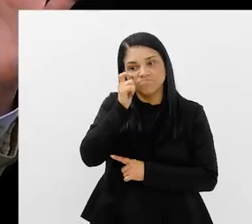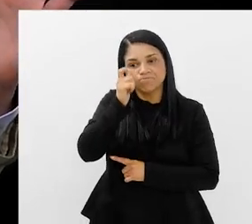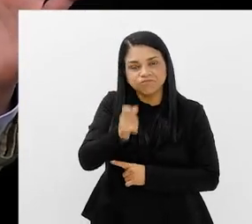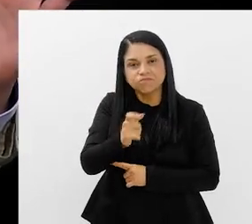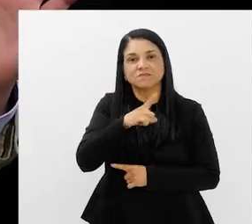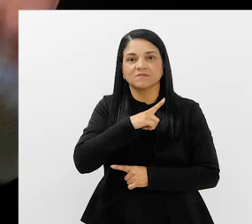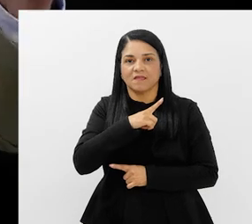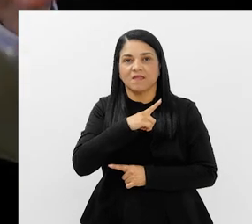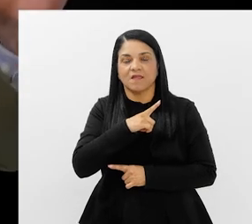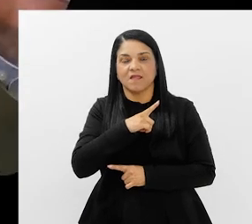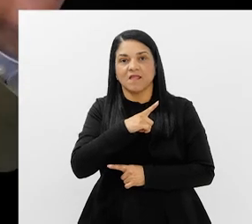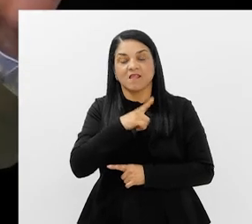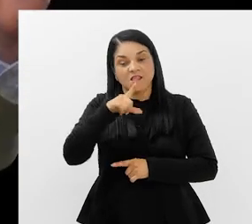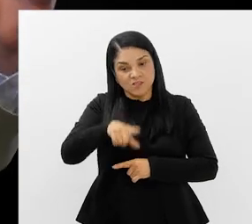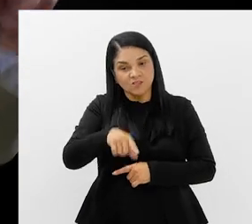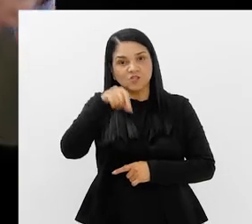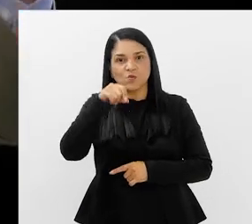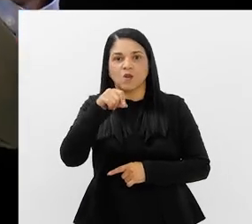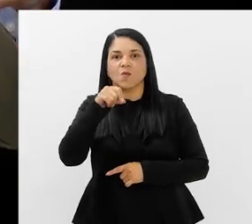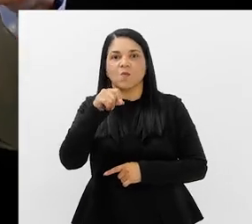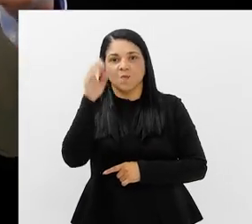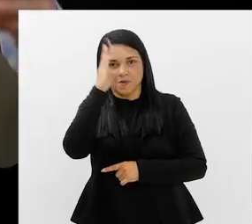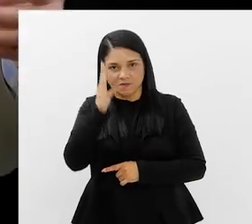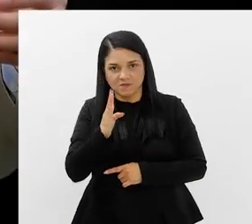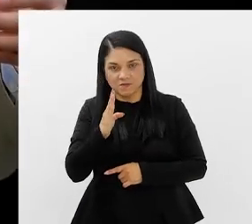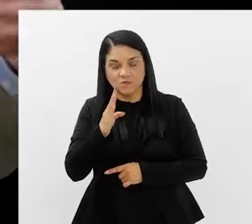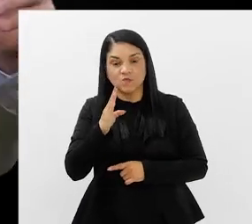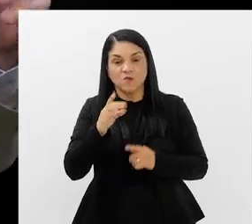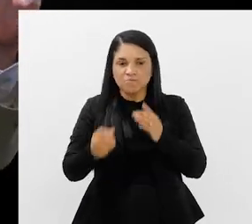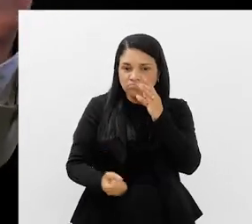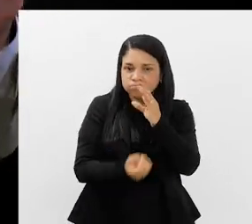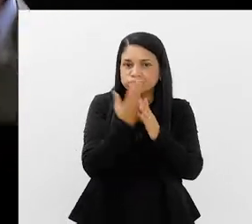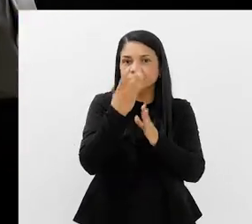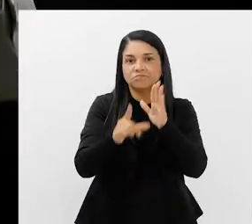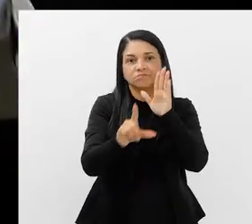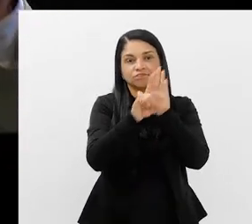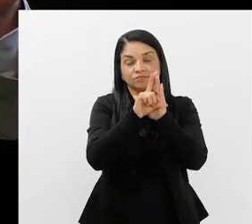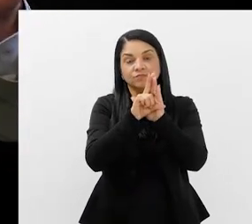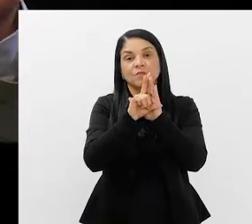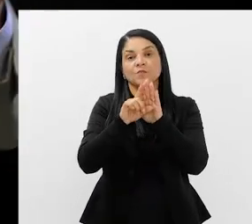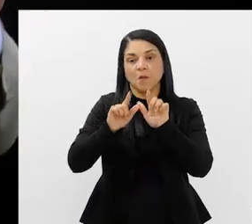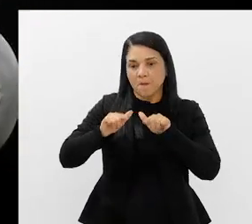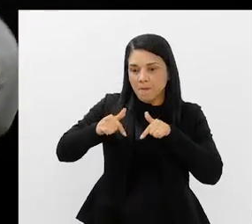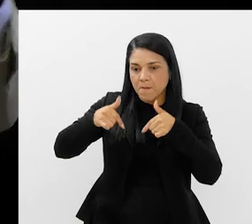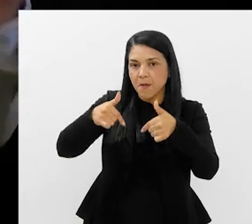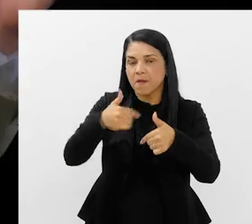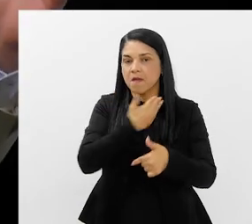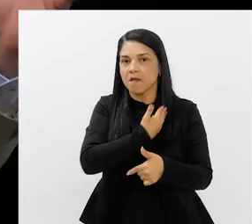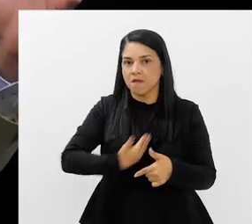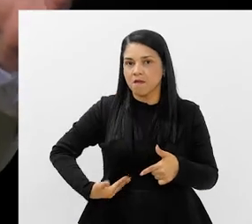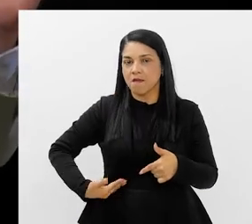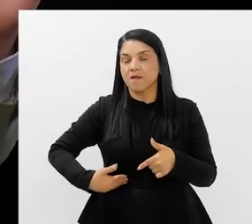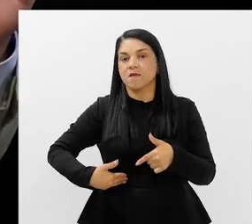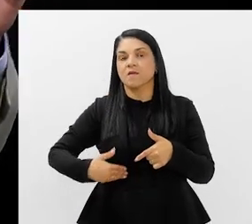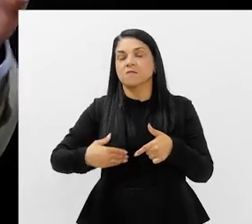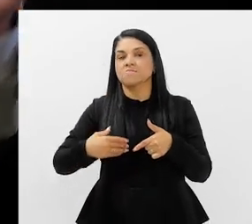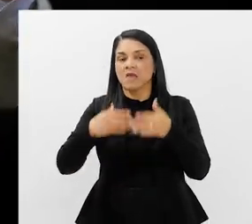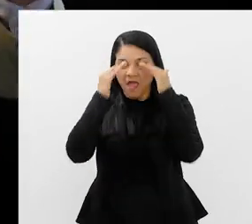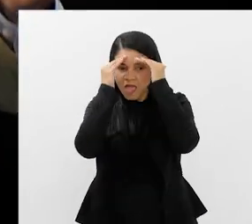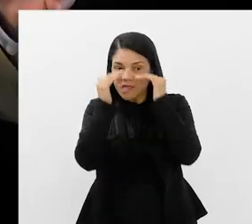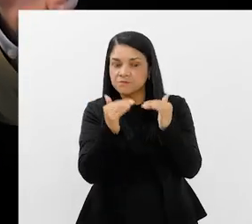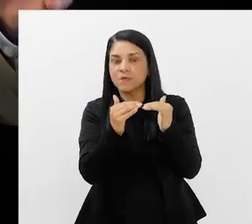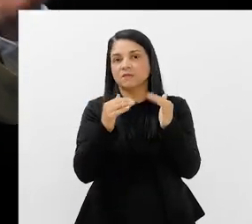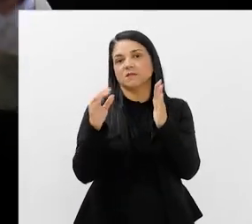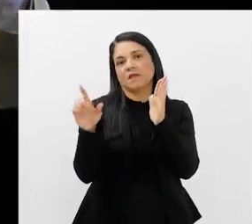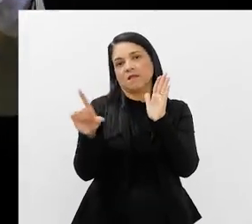Brasil ambiciona. Tá. A gente quer, o Brasil fez uma opção em que ele cria leis para que os agentes públicos eles fiquem